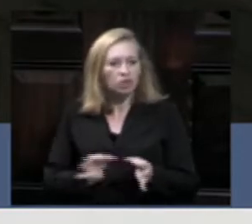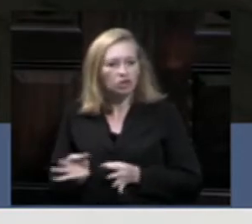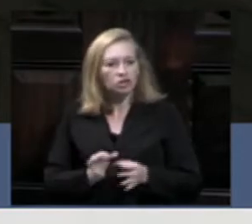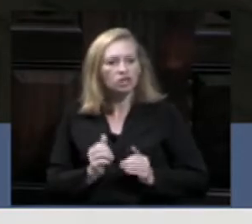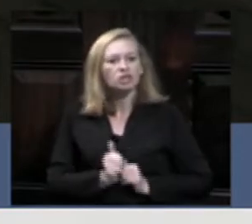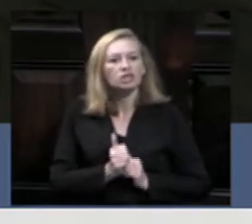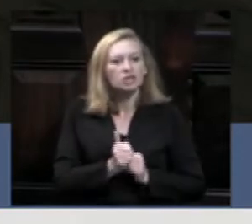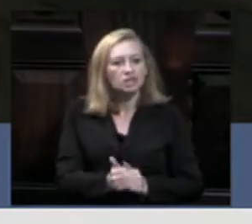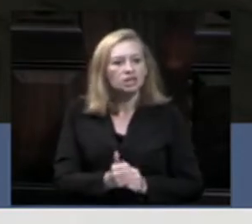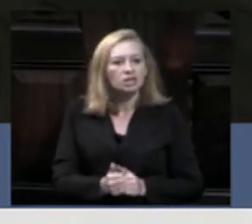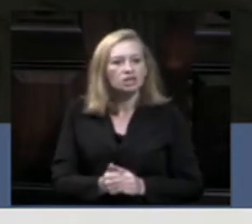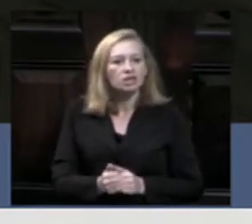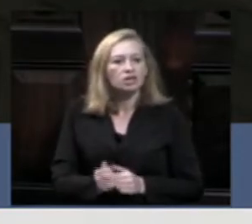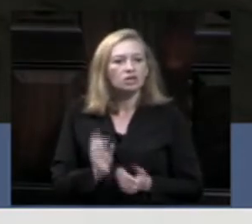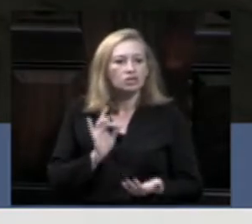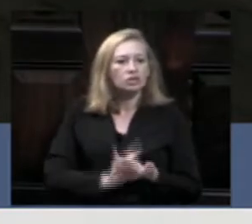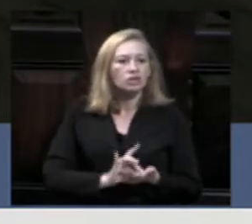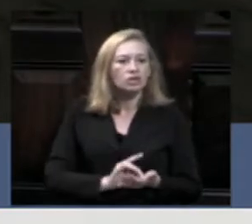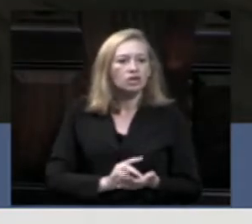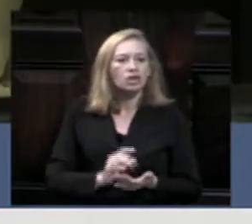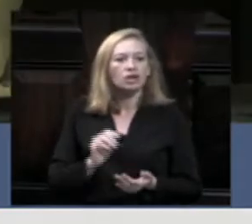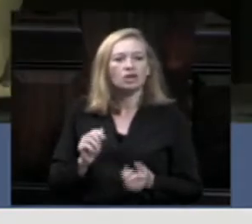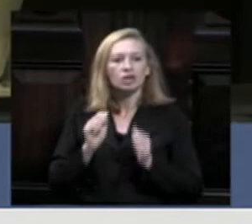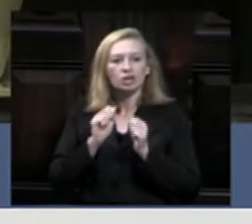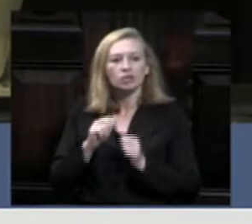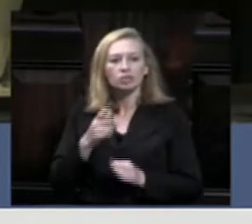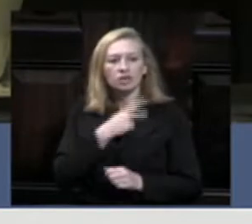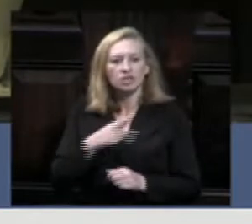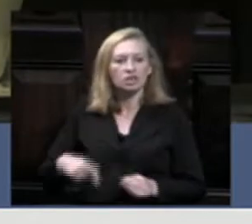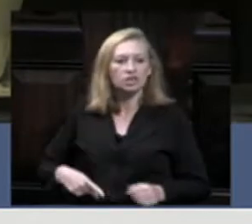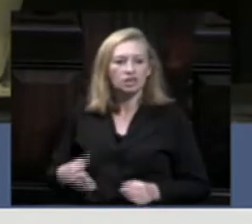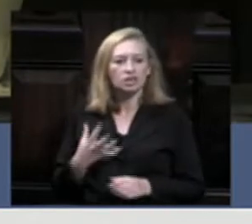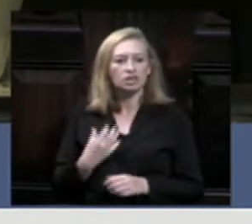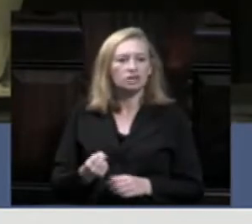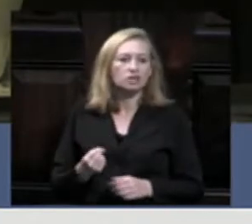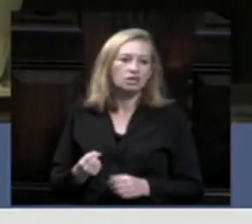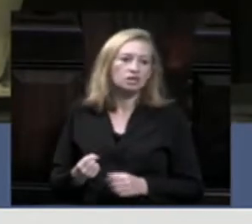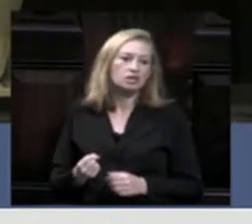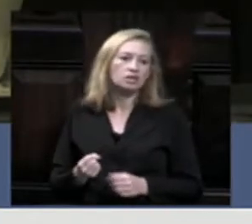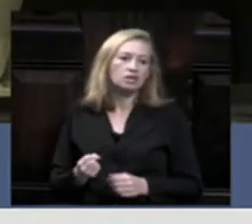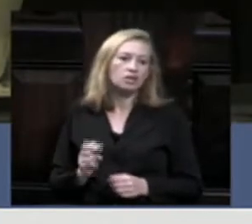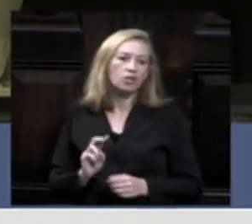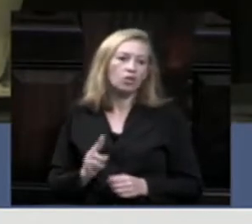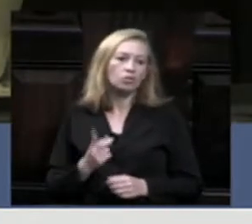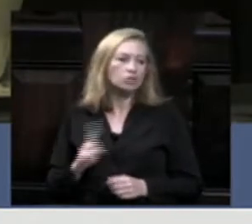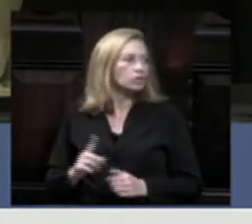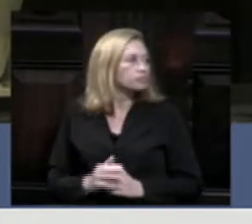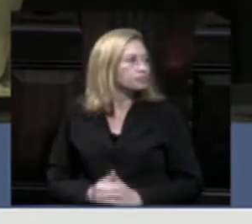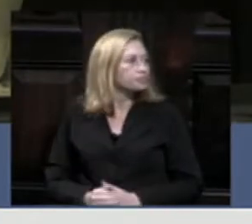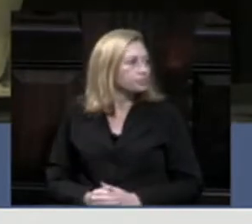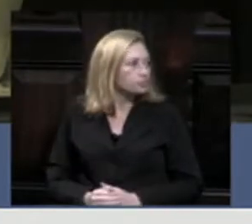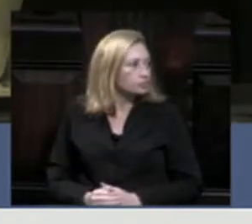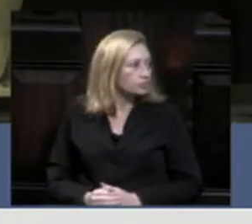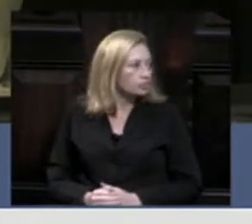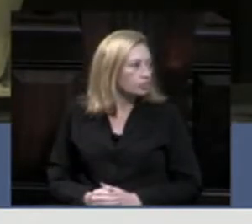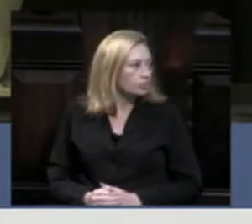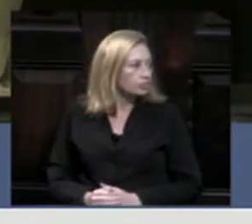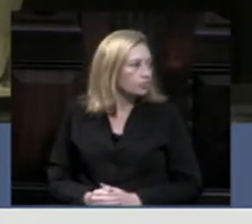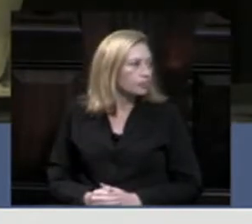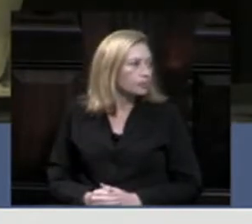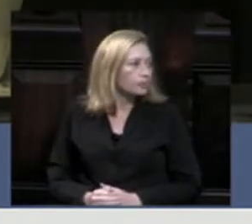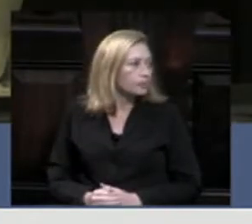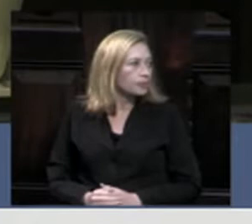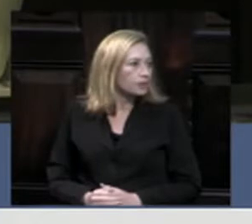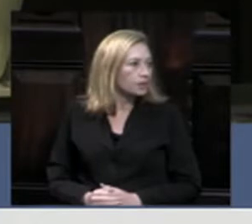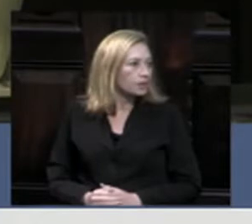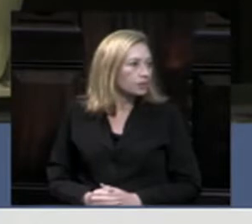original e o plenário decida. Não havendo... Mas comissão em discussão,